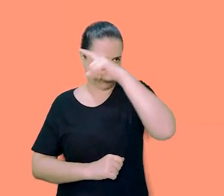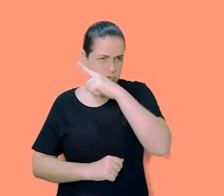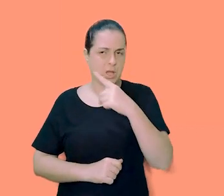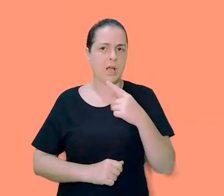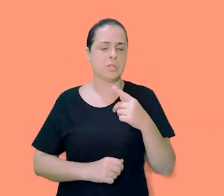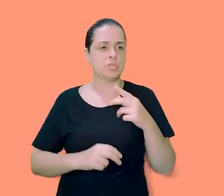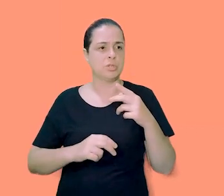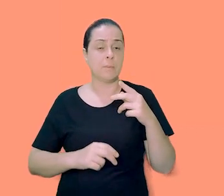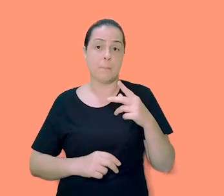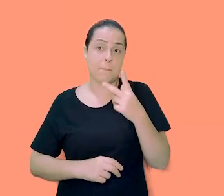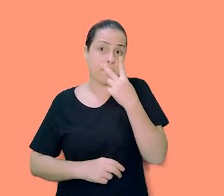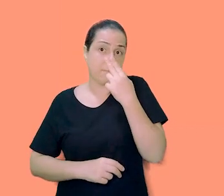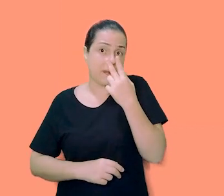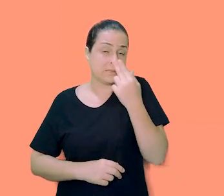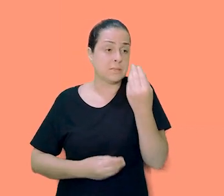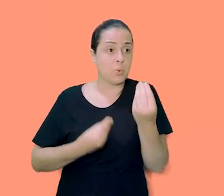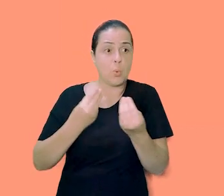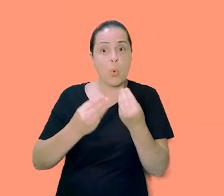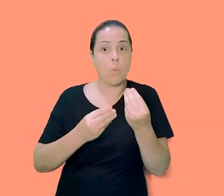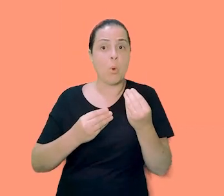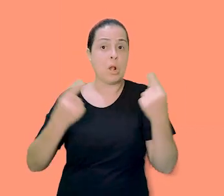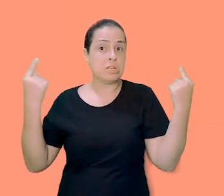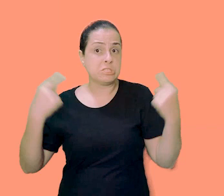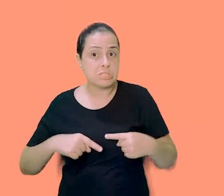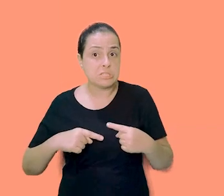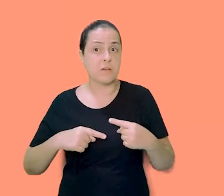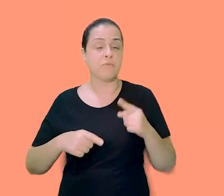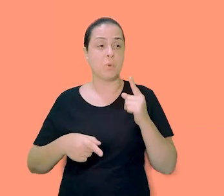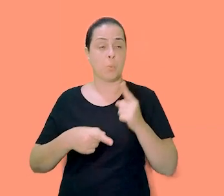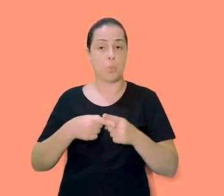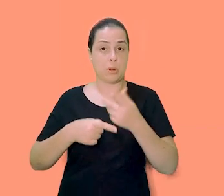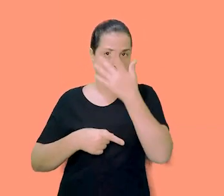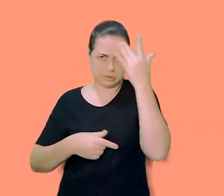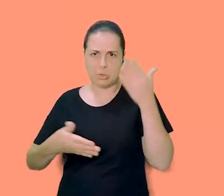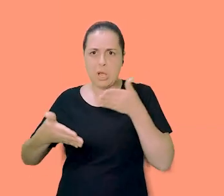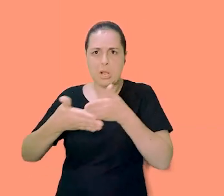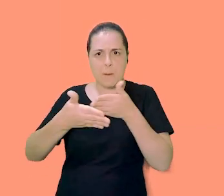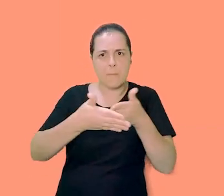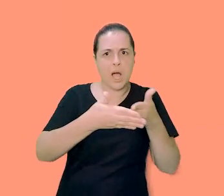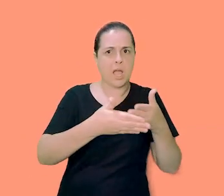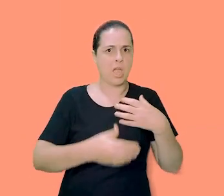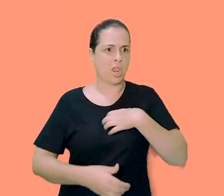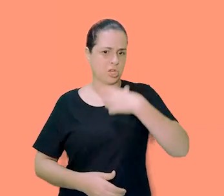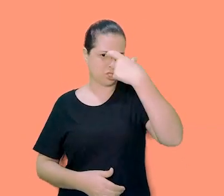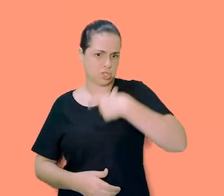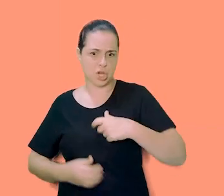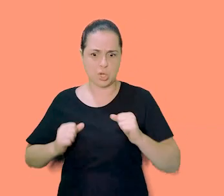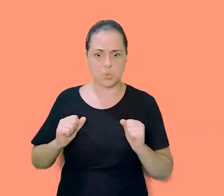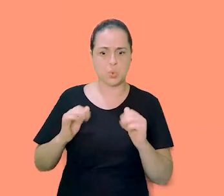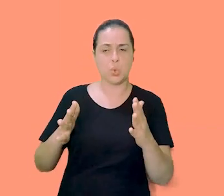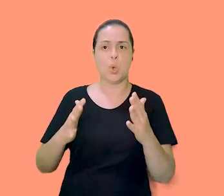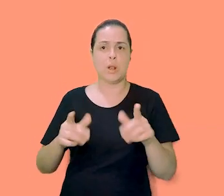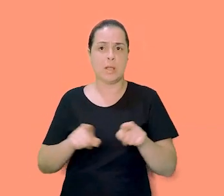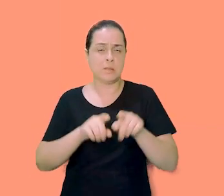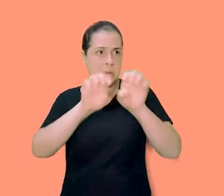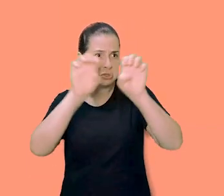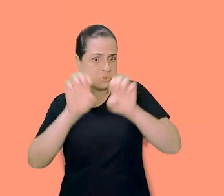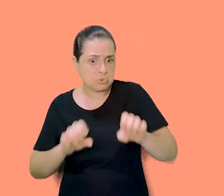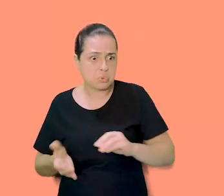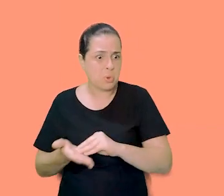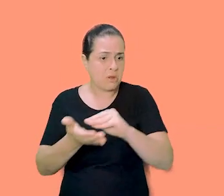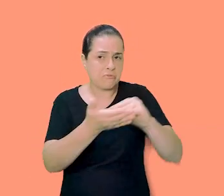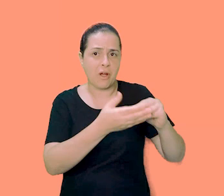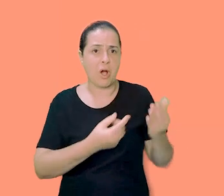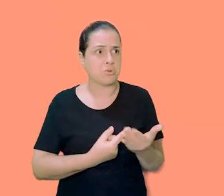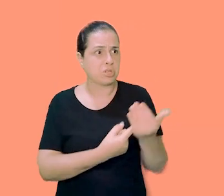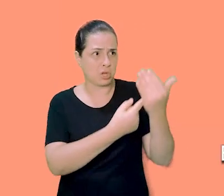são desafiadoras é essa pessoa conseguir, além de todas as barreiras comportamentais, estruturais,